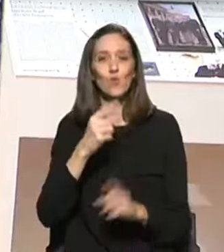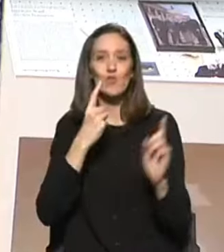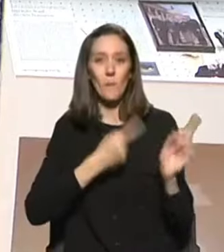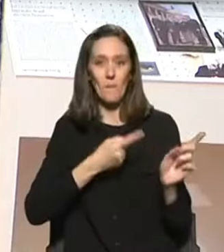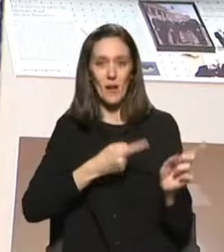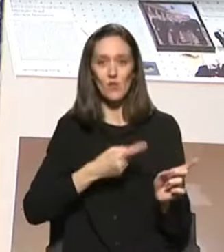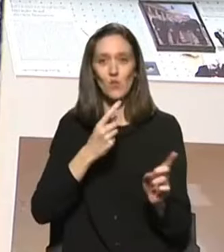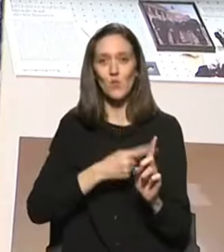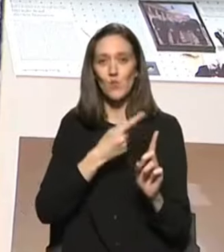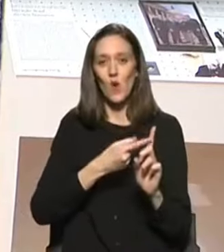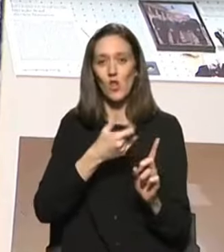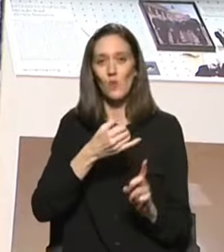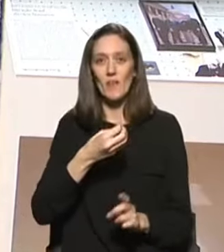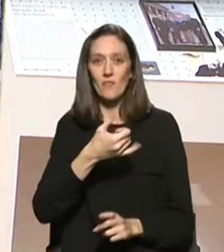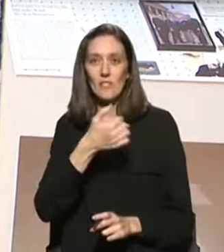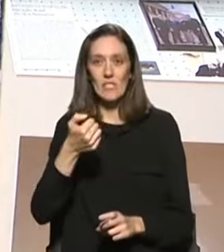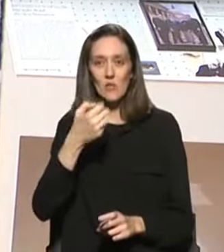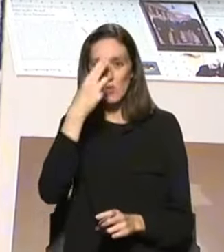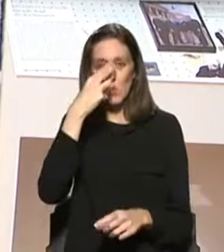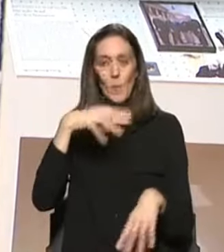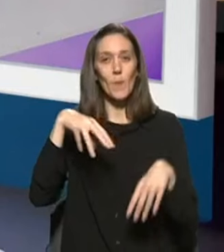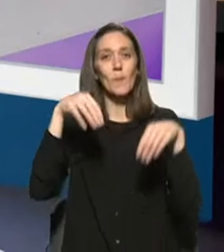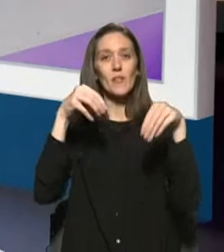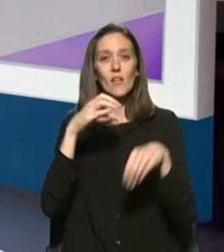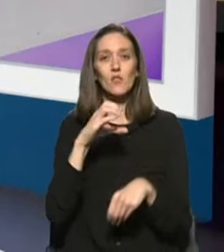2025 no Palácio da Conceição.